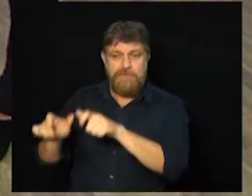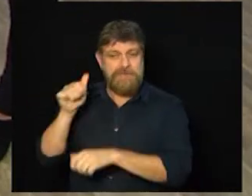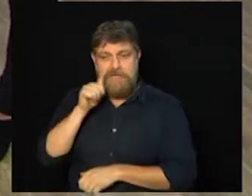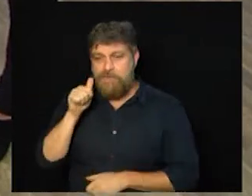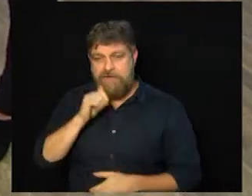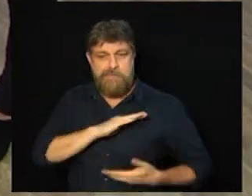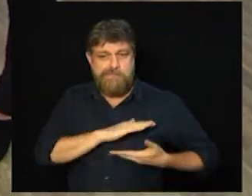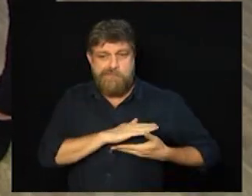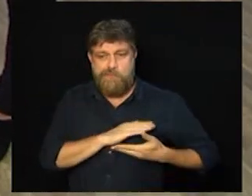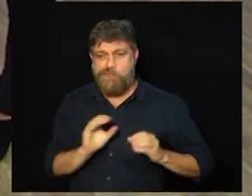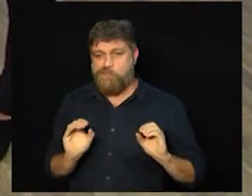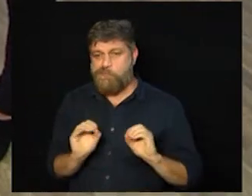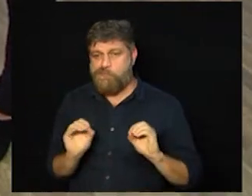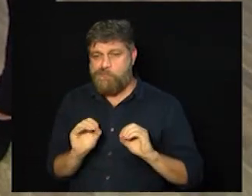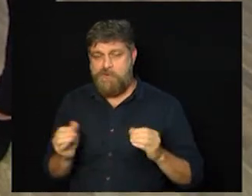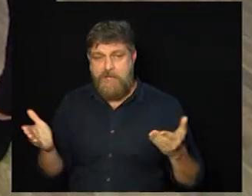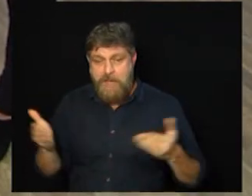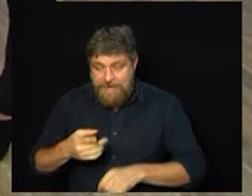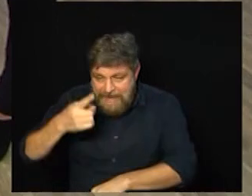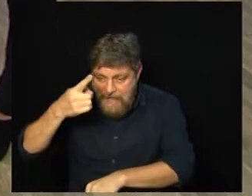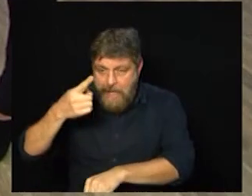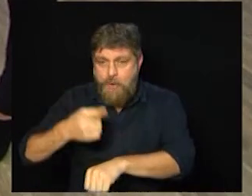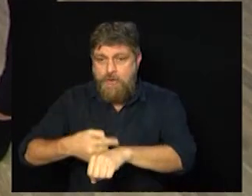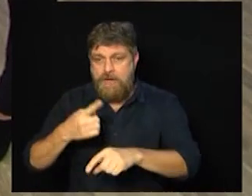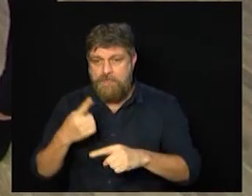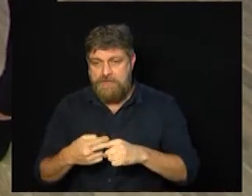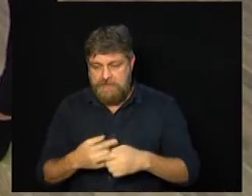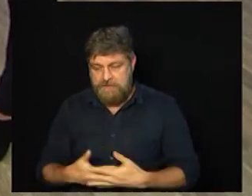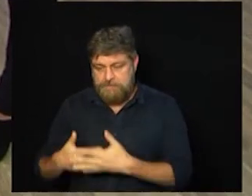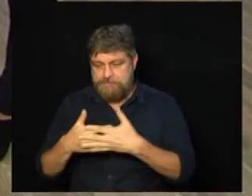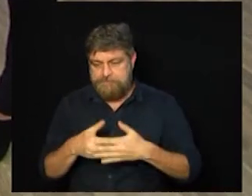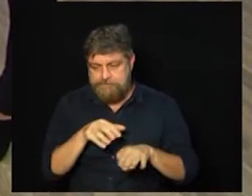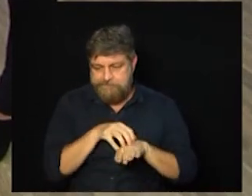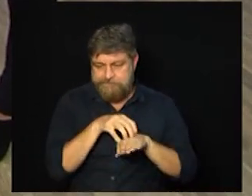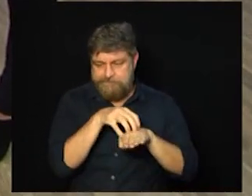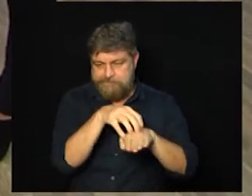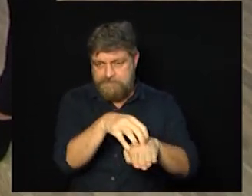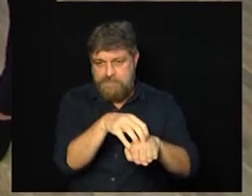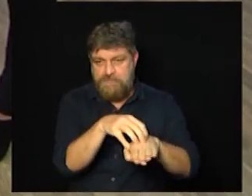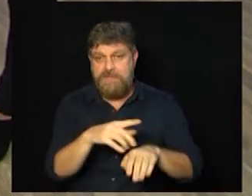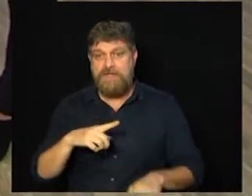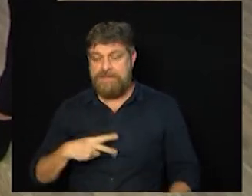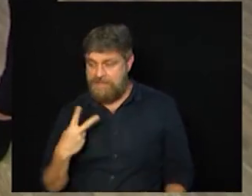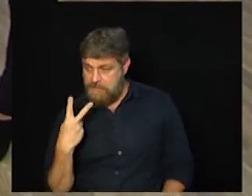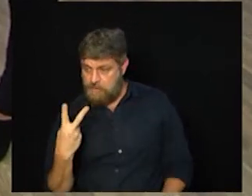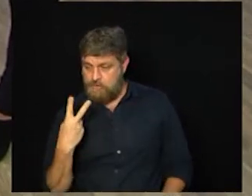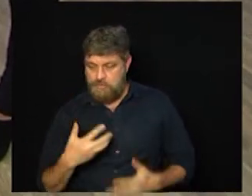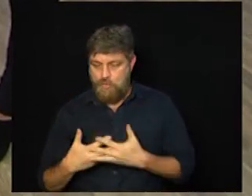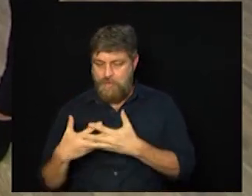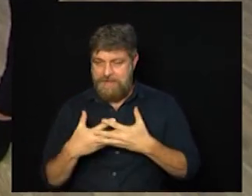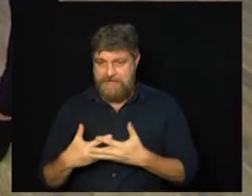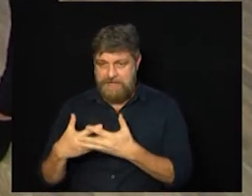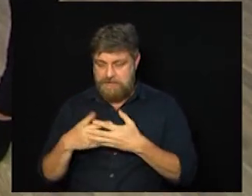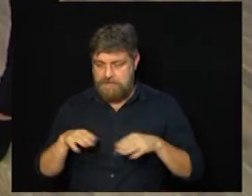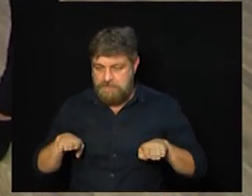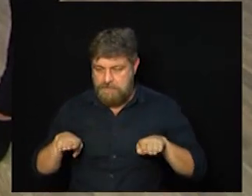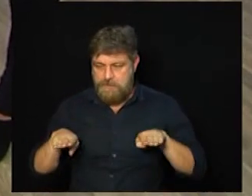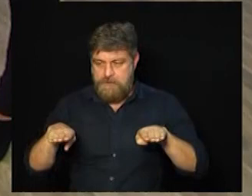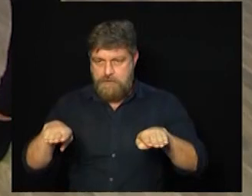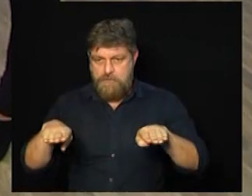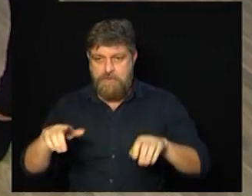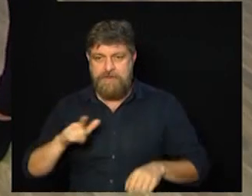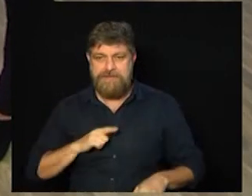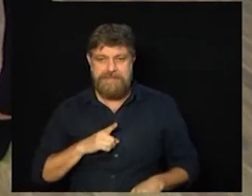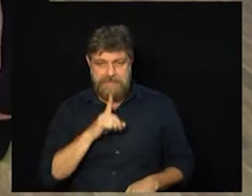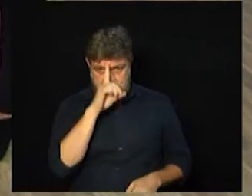fizeram seus exames agora é o momento porque tem carreta na cidade de Campinas a gente tem duas carretas na cidade a gente falou da